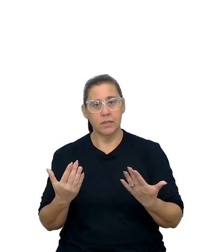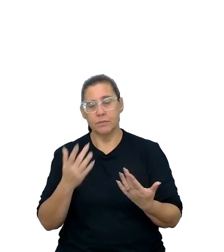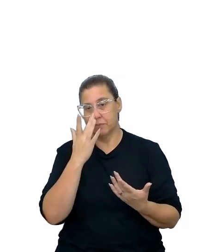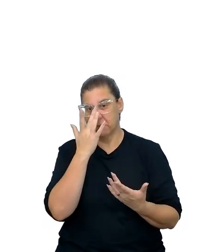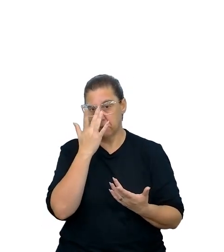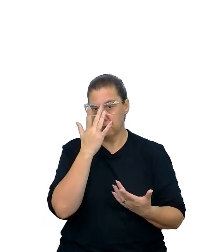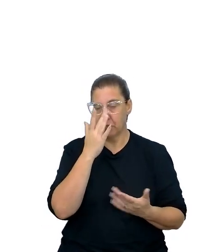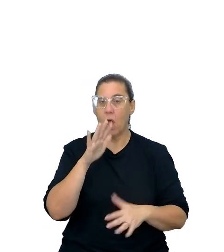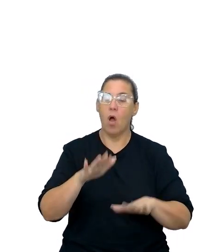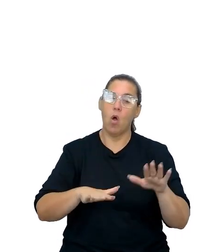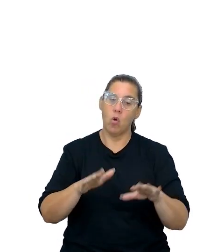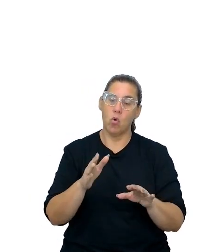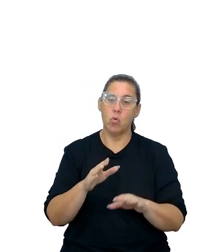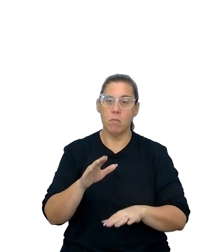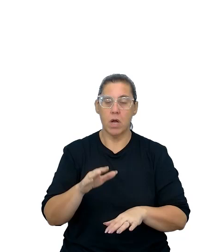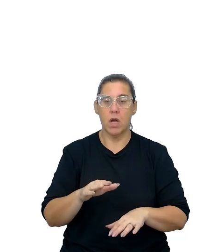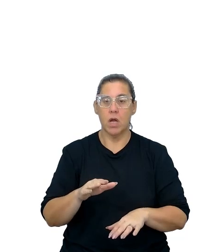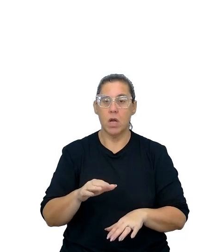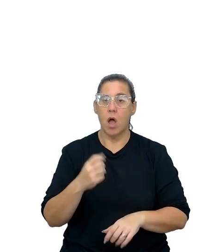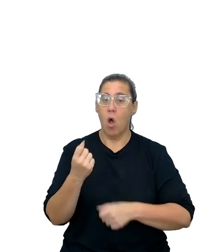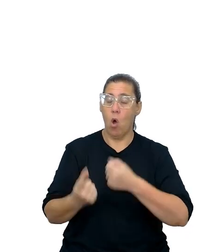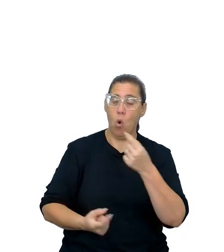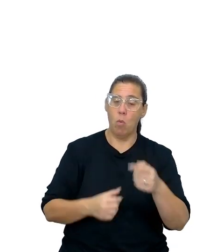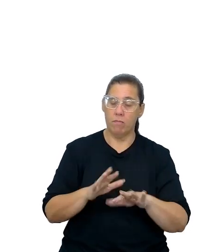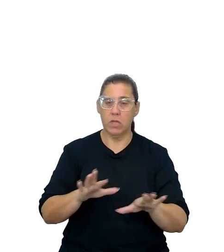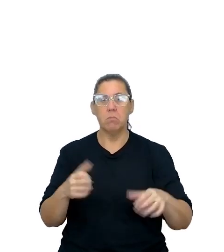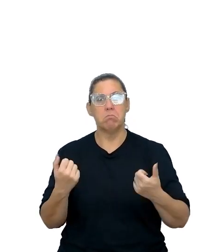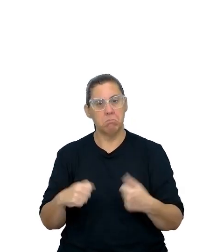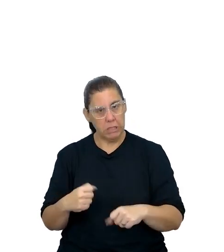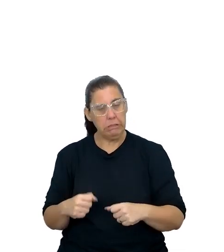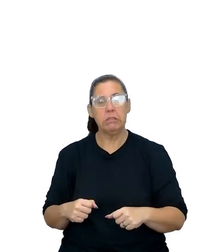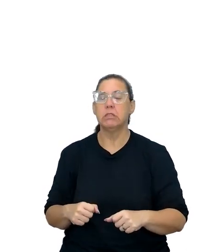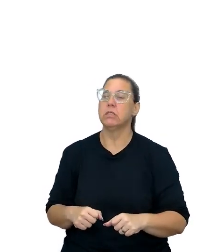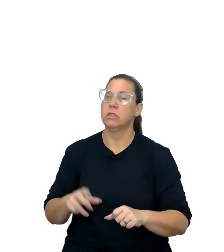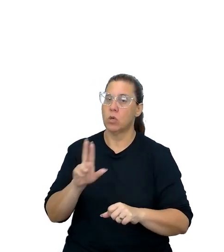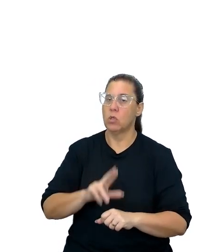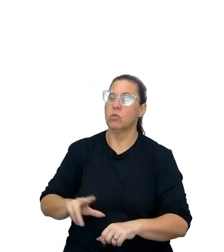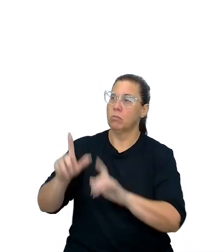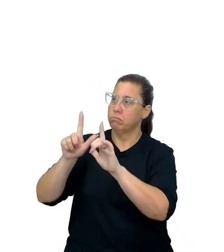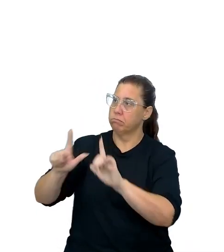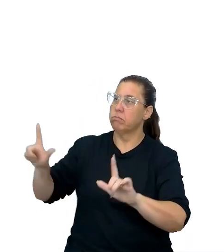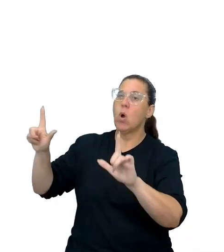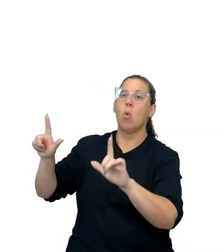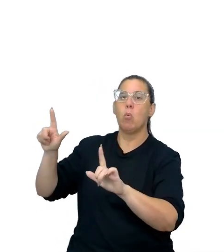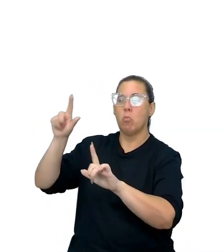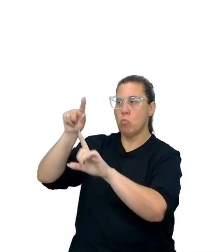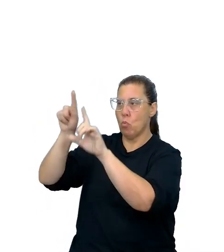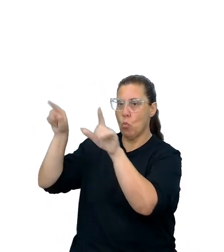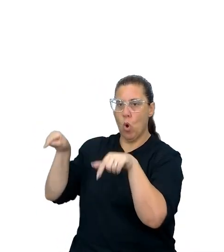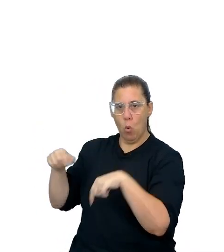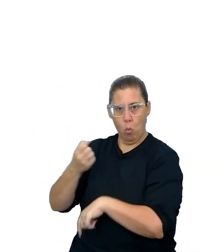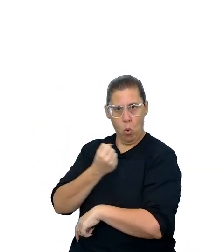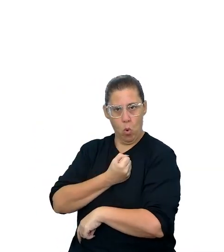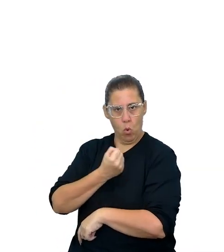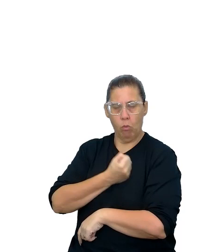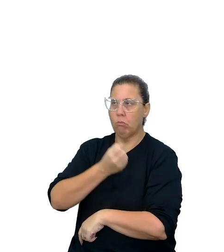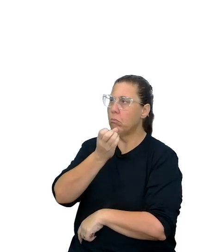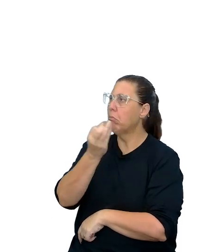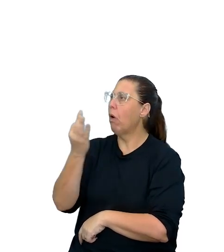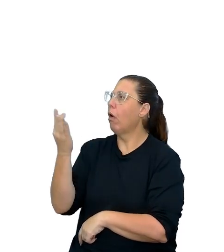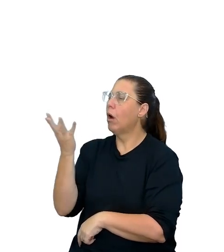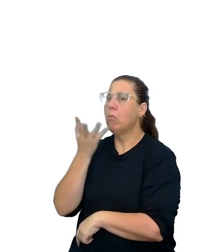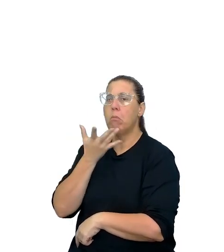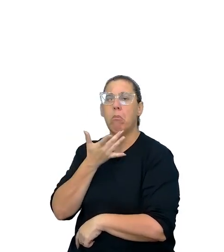haja crianças que precisam se apoiar no quadro numérico, como eu já falei, como é importante esse quadro numérico aí, né, na realização da